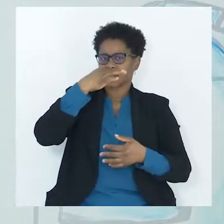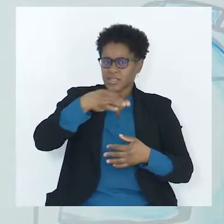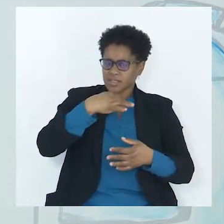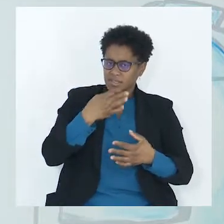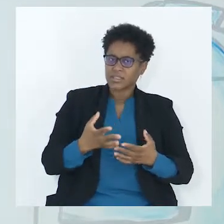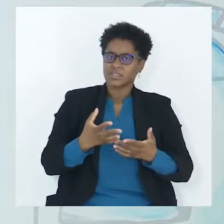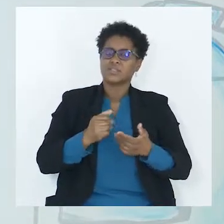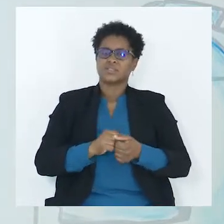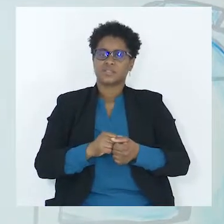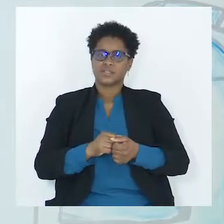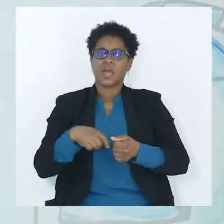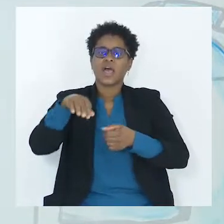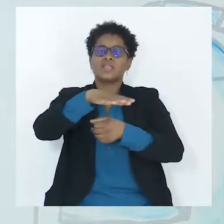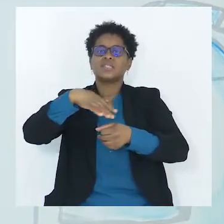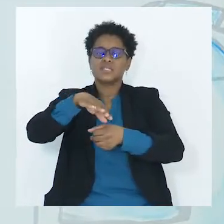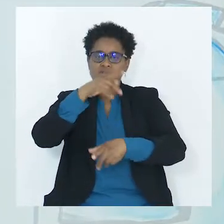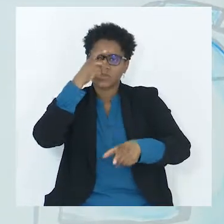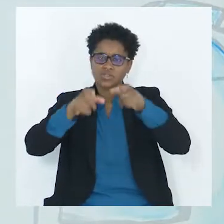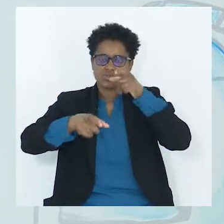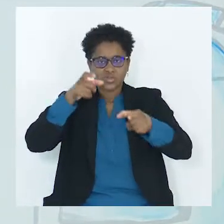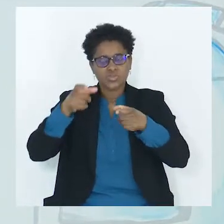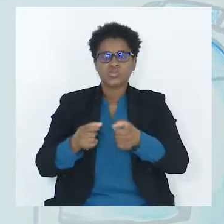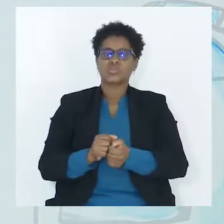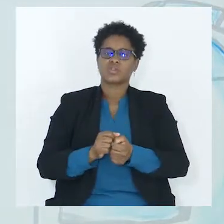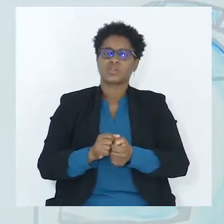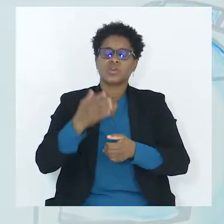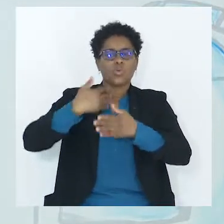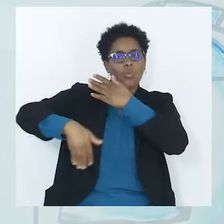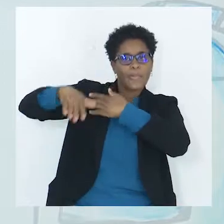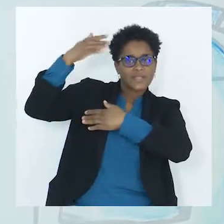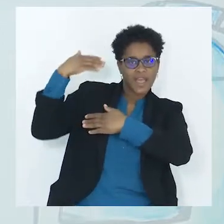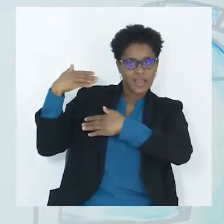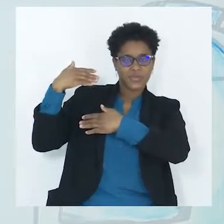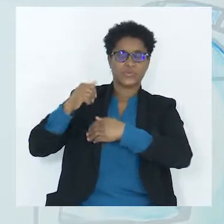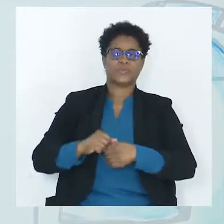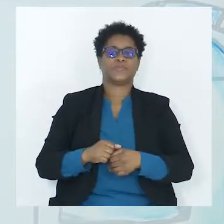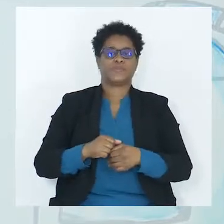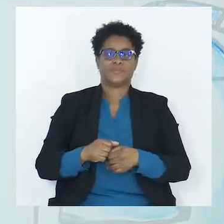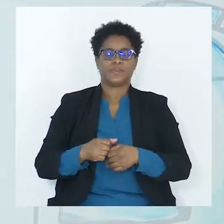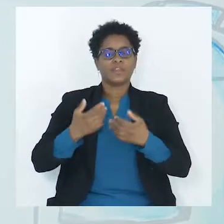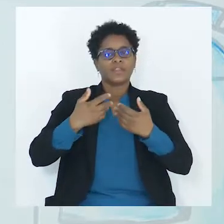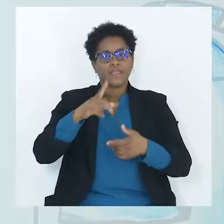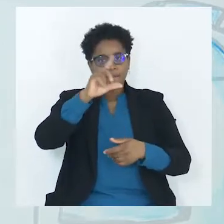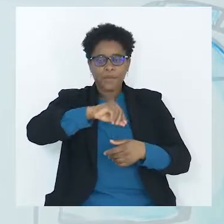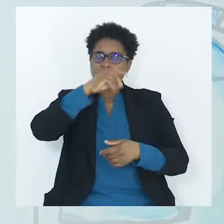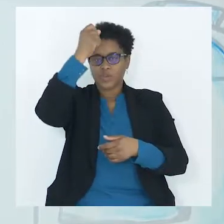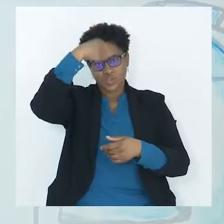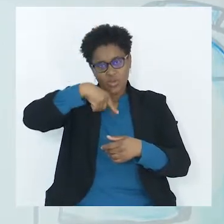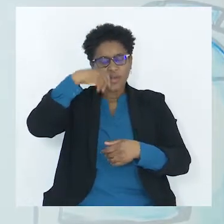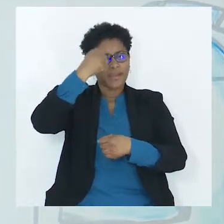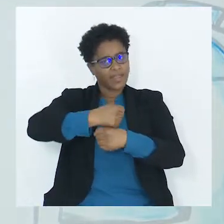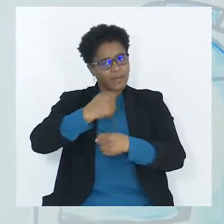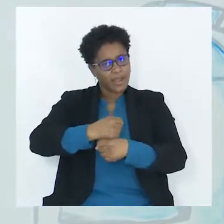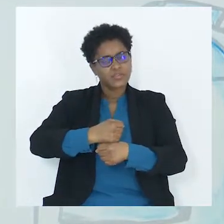que refere as ações humanas no passado. Uma história